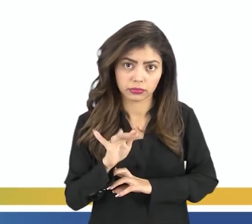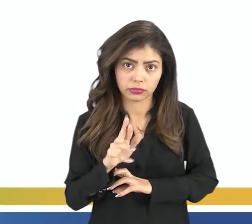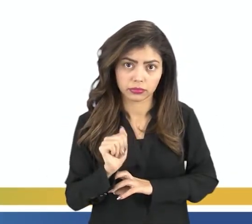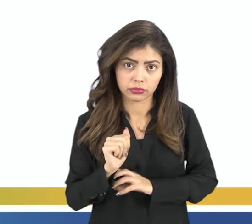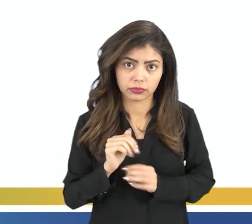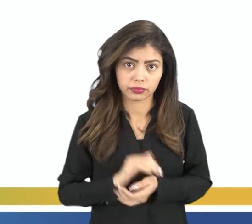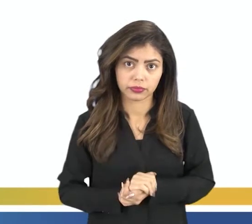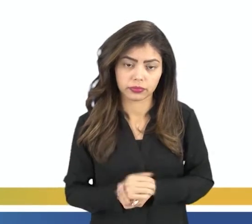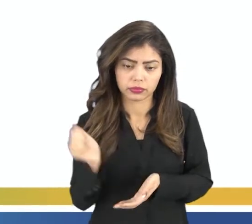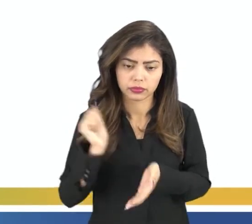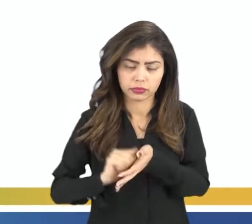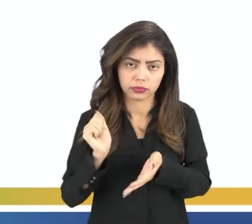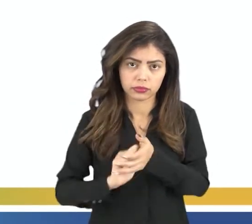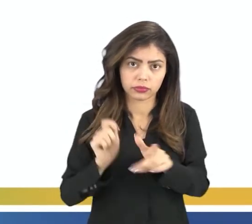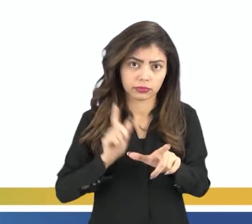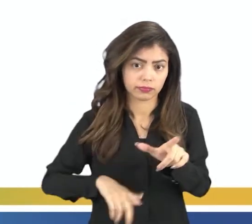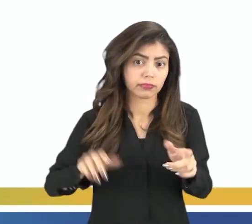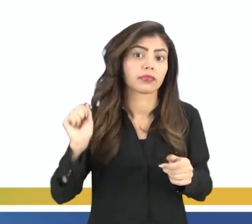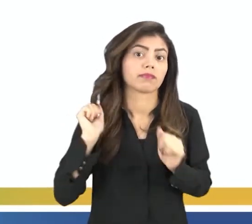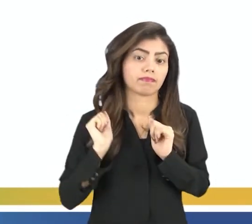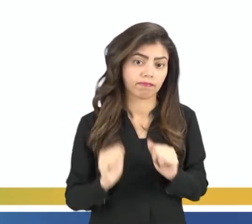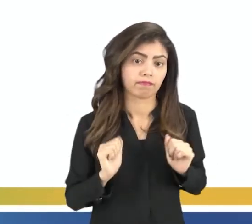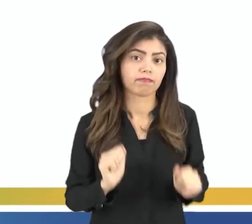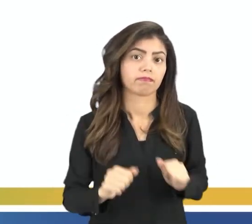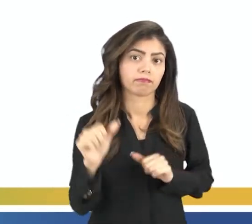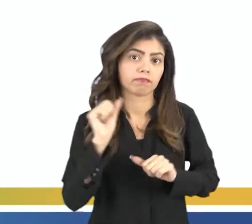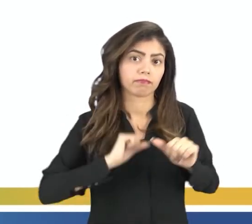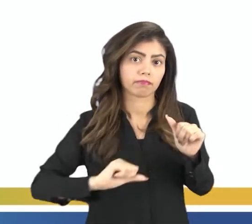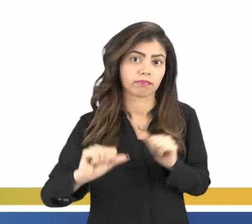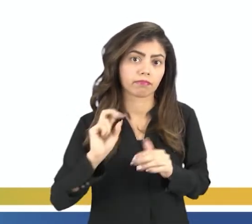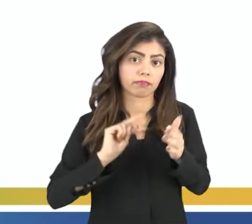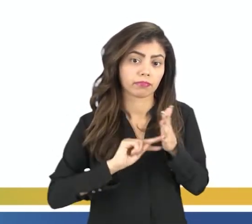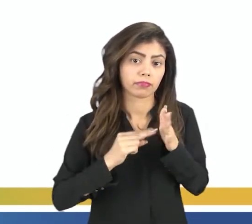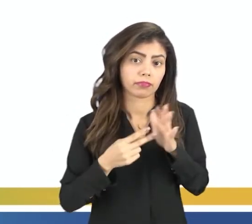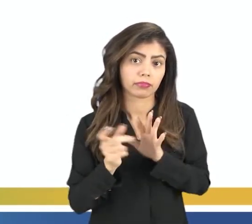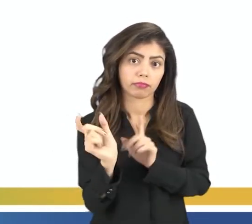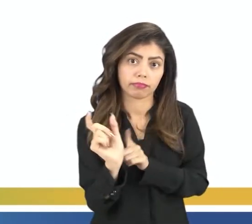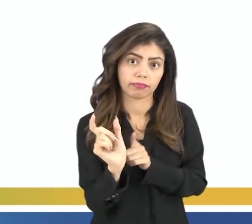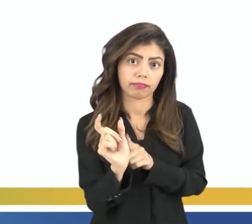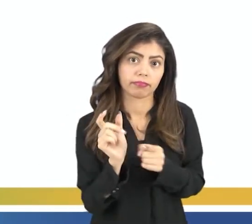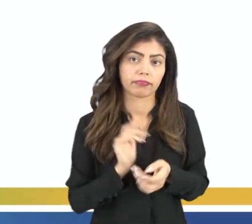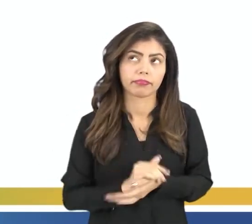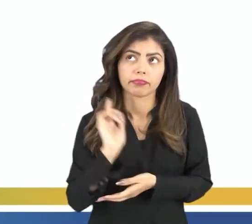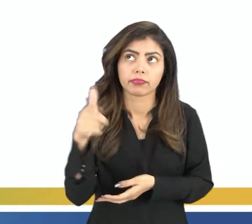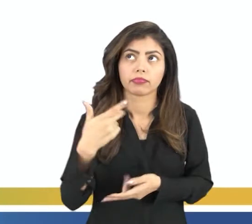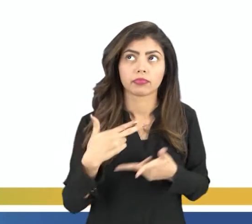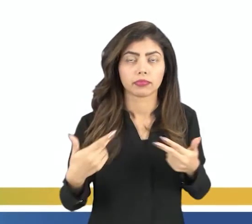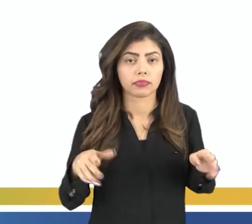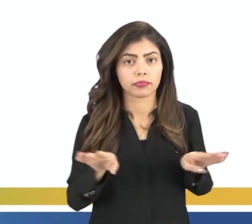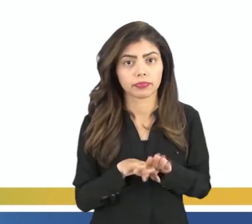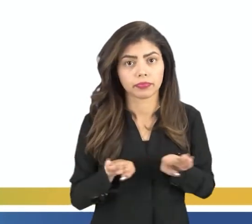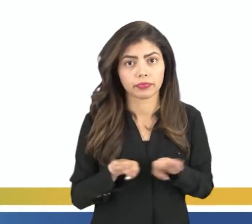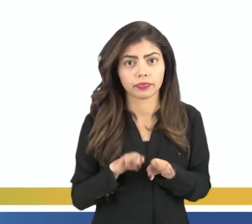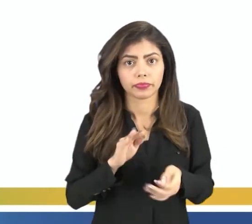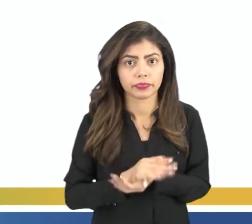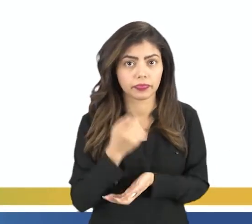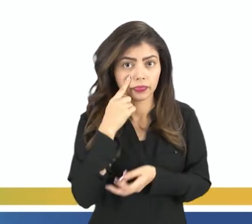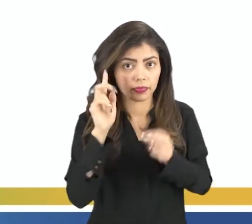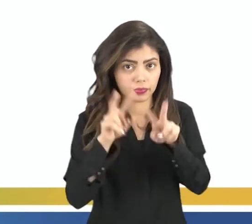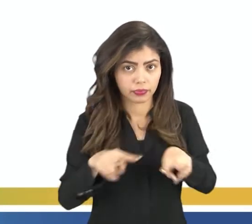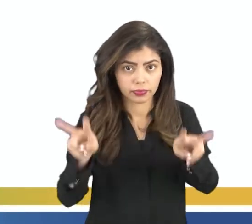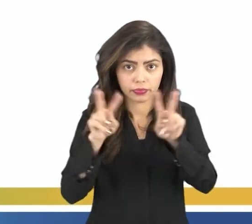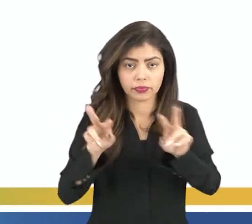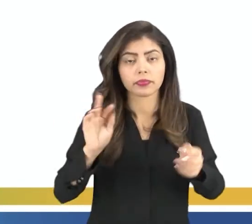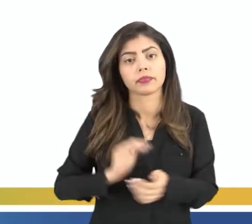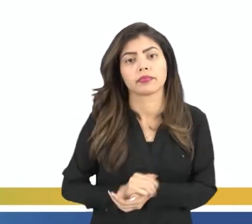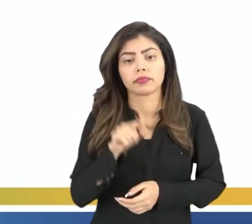uma letra mal escrita pode mudar o significado de uma palavra. Outra coisa também, você tem que visualizar